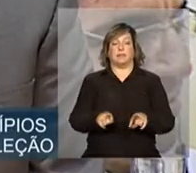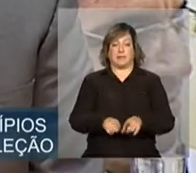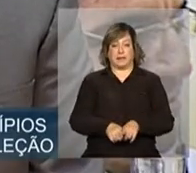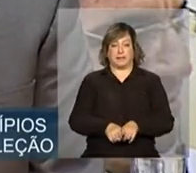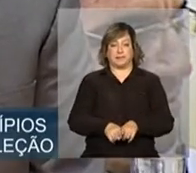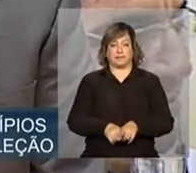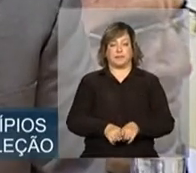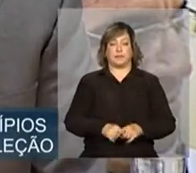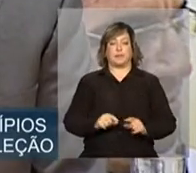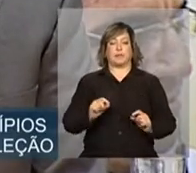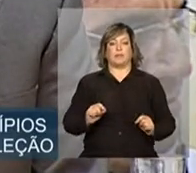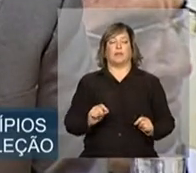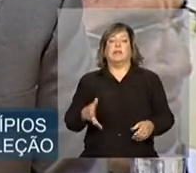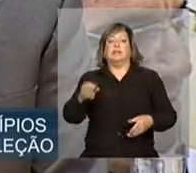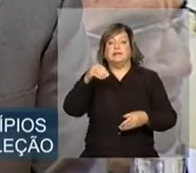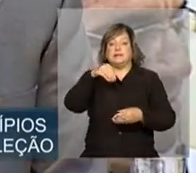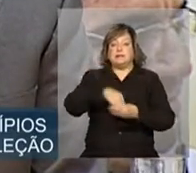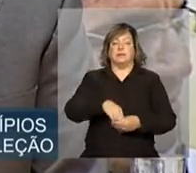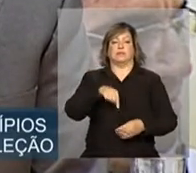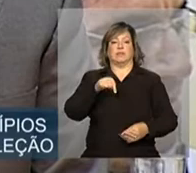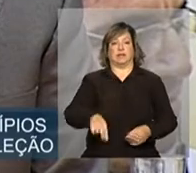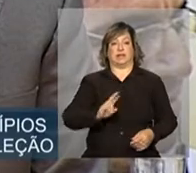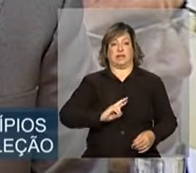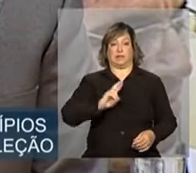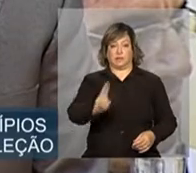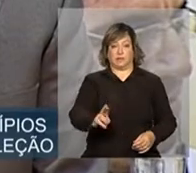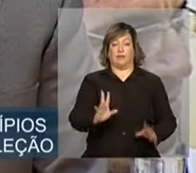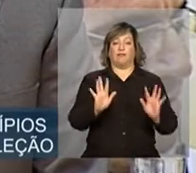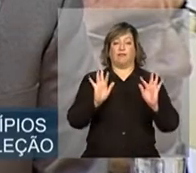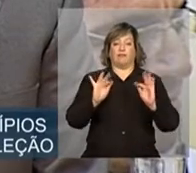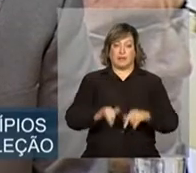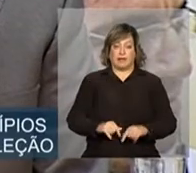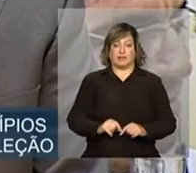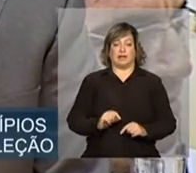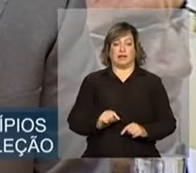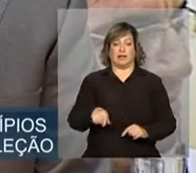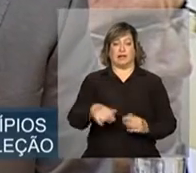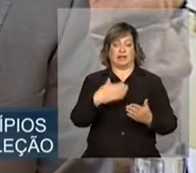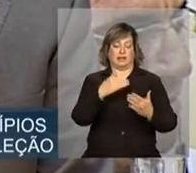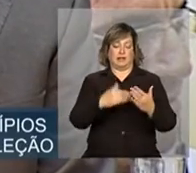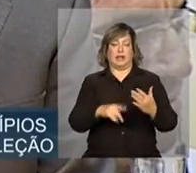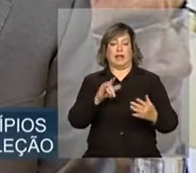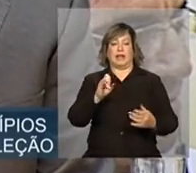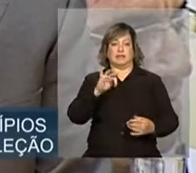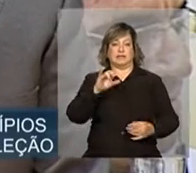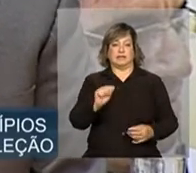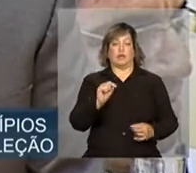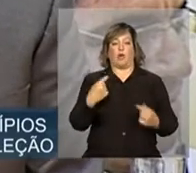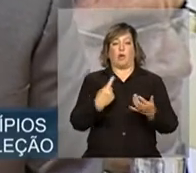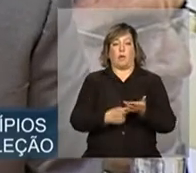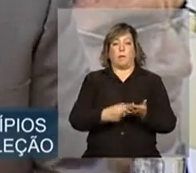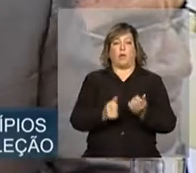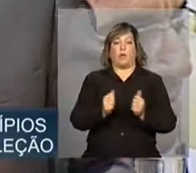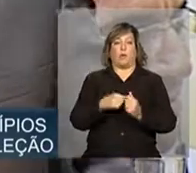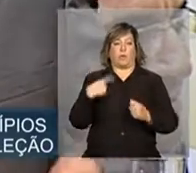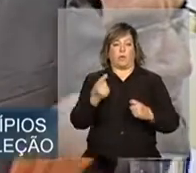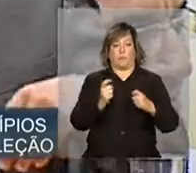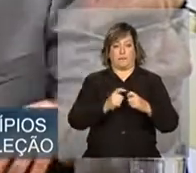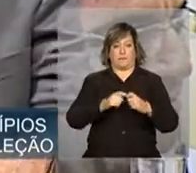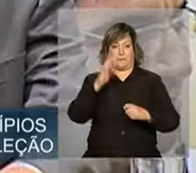uma certa a interiorização nesse resultado final da lista combinando com os médicos brasileiros